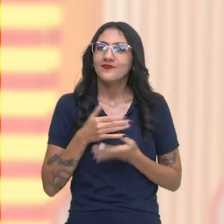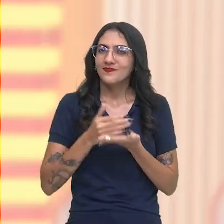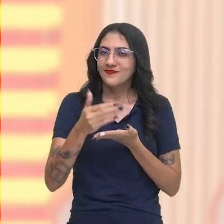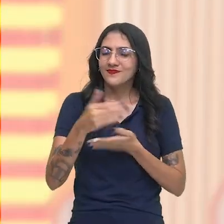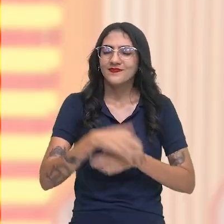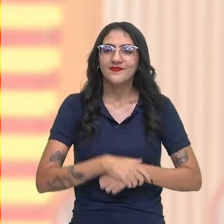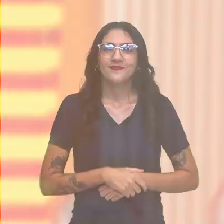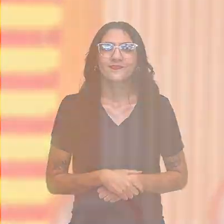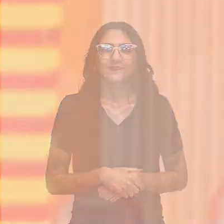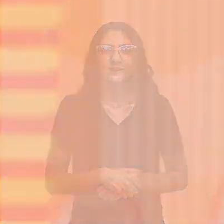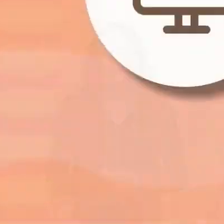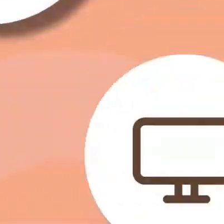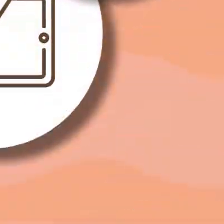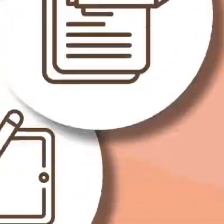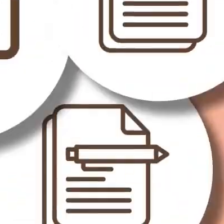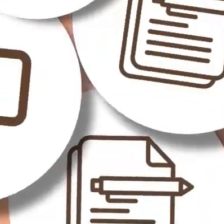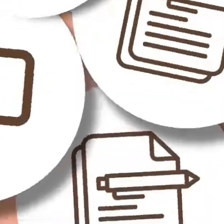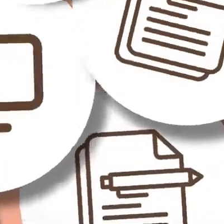à aula.